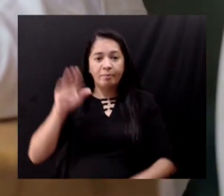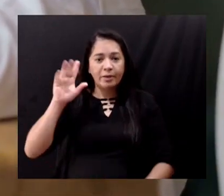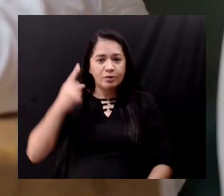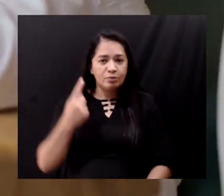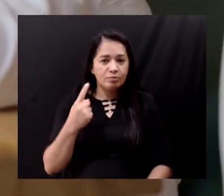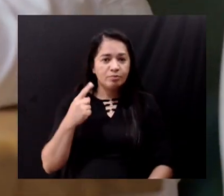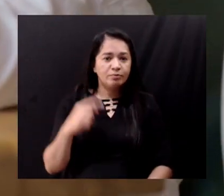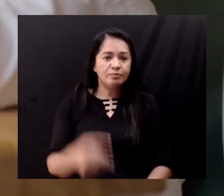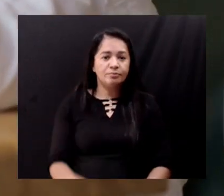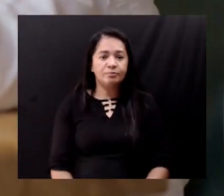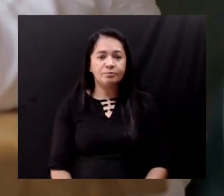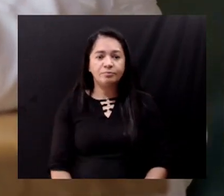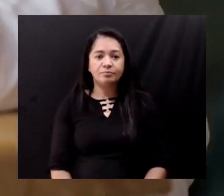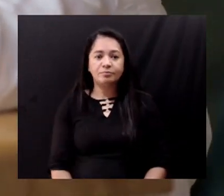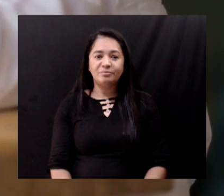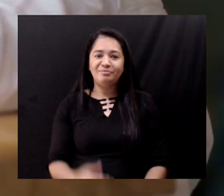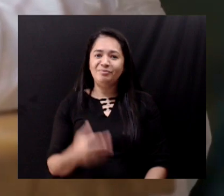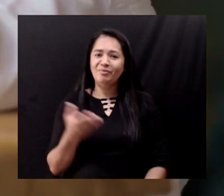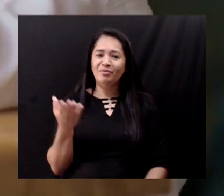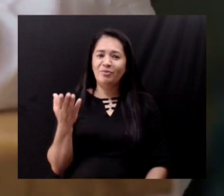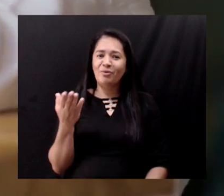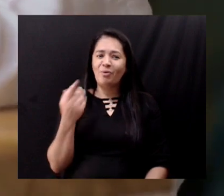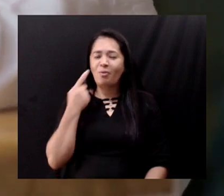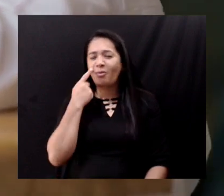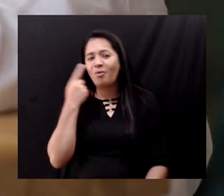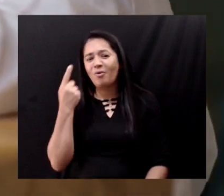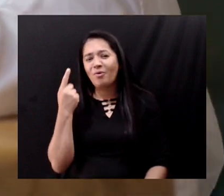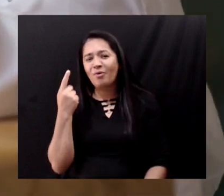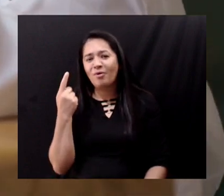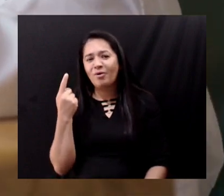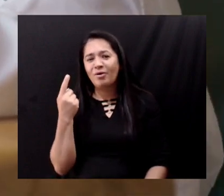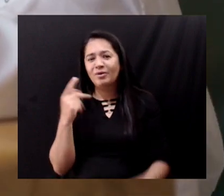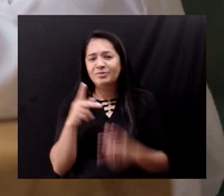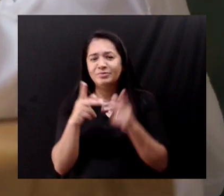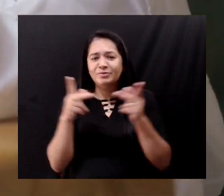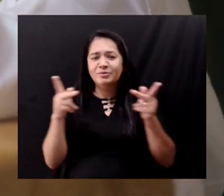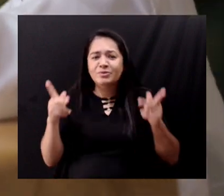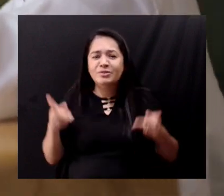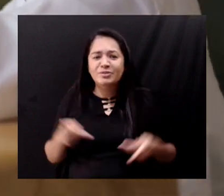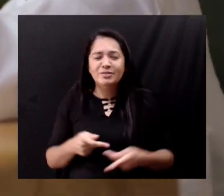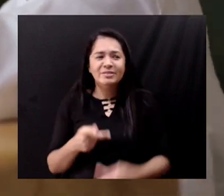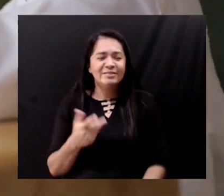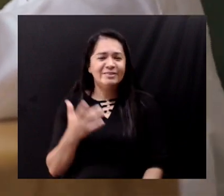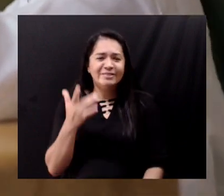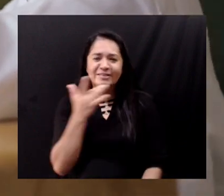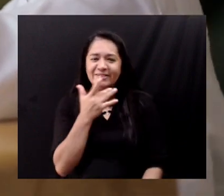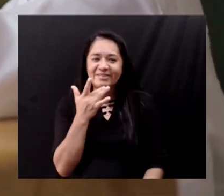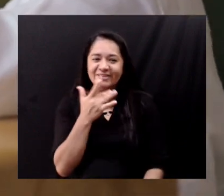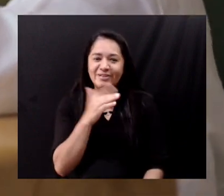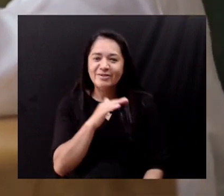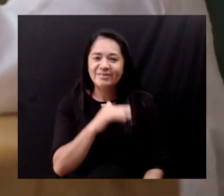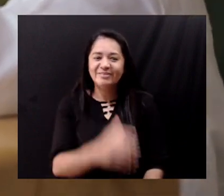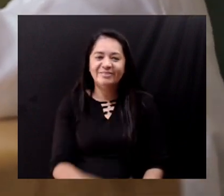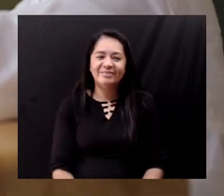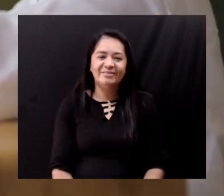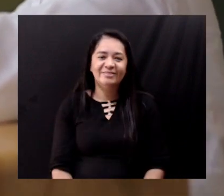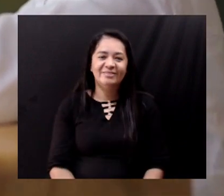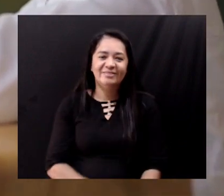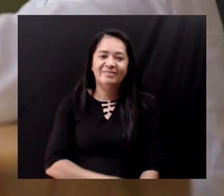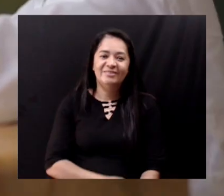Ah, não. Olha, você está comendo uma pizza, criança! Que delícia! Olha isso,